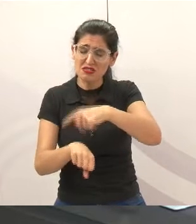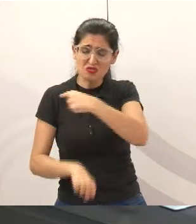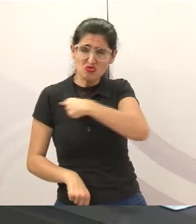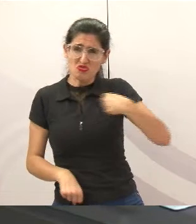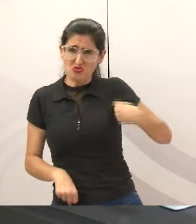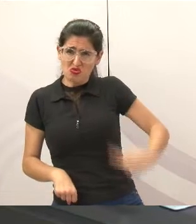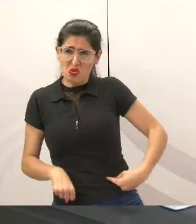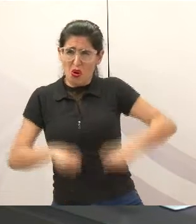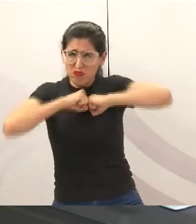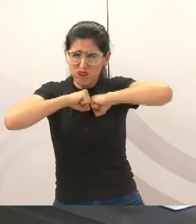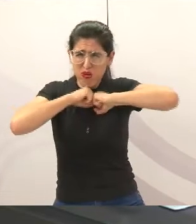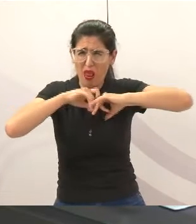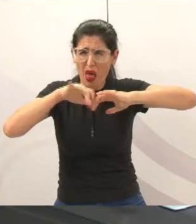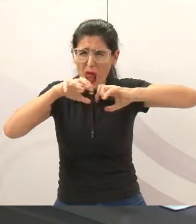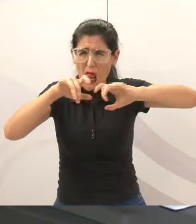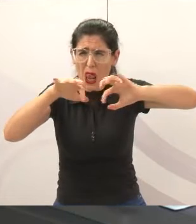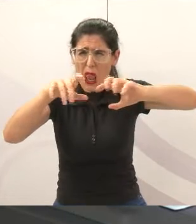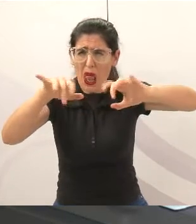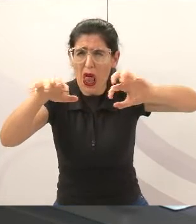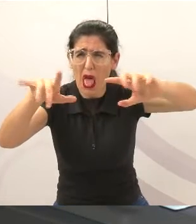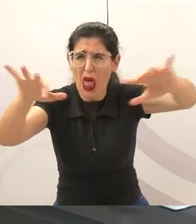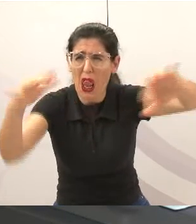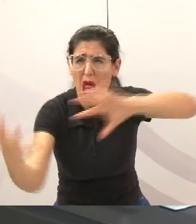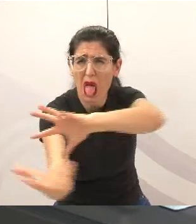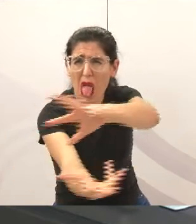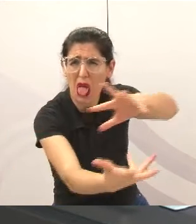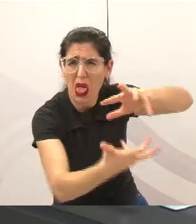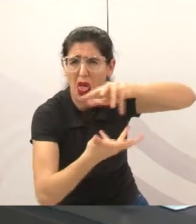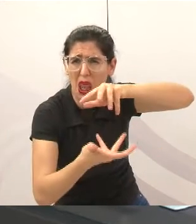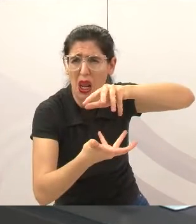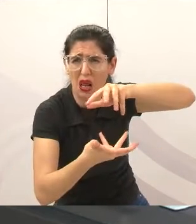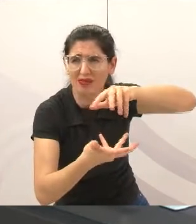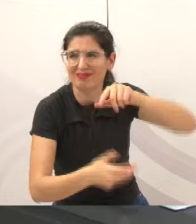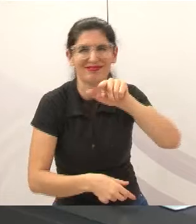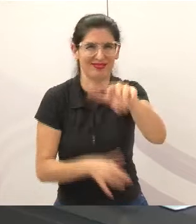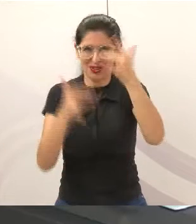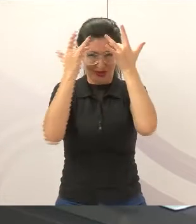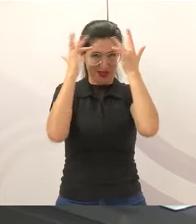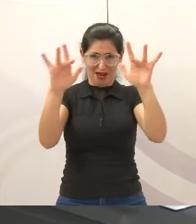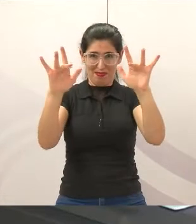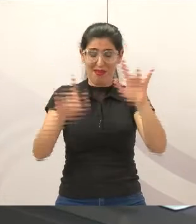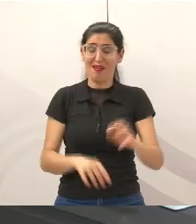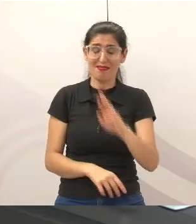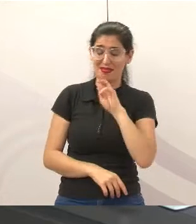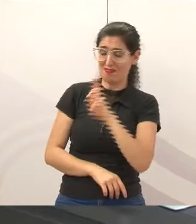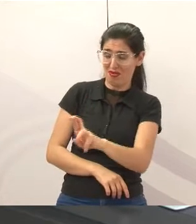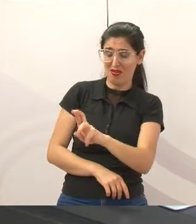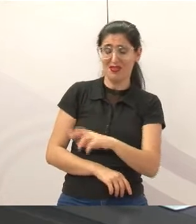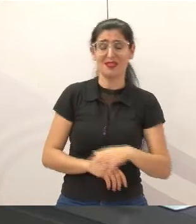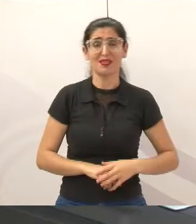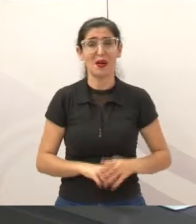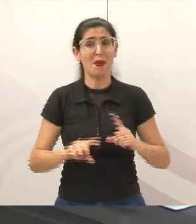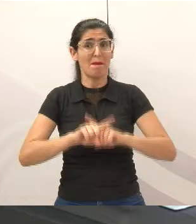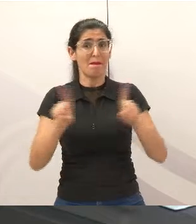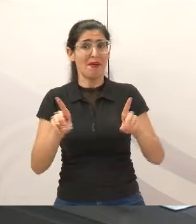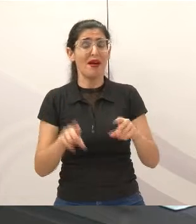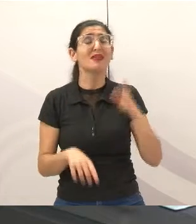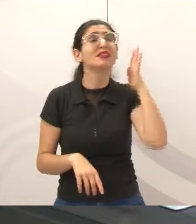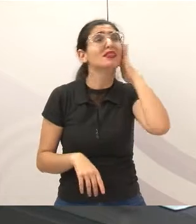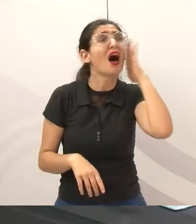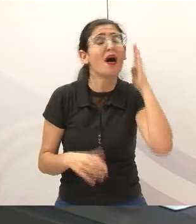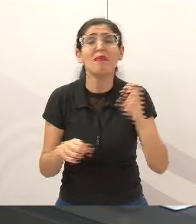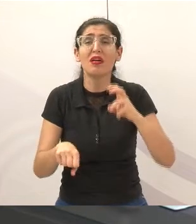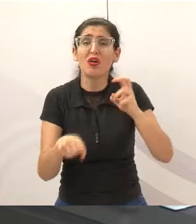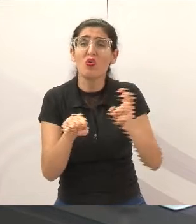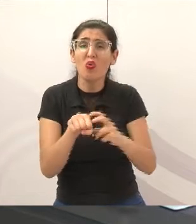concreta. Então, se ninguém tem a resposta com relação à verdade, o que se sabe até agora sobre o